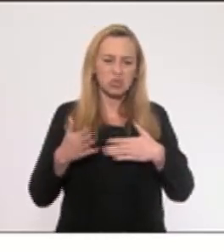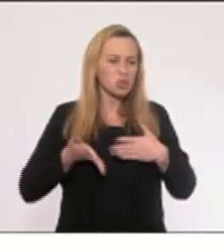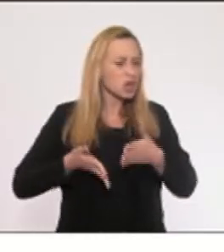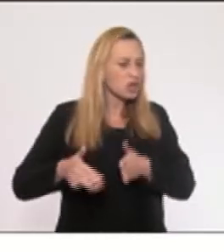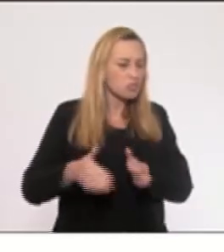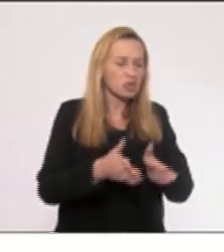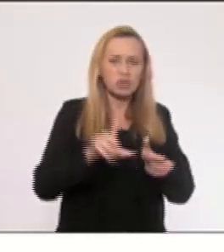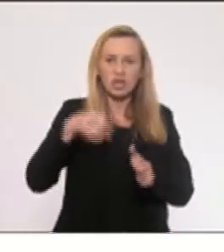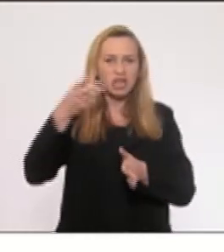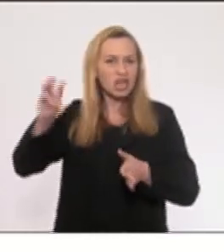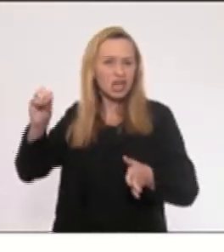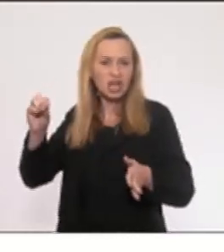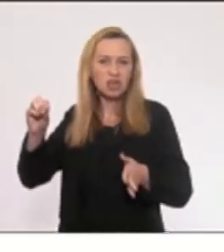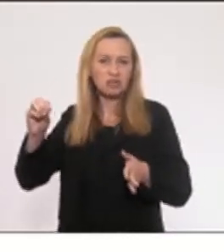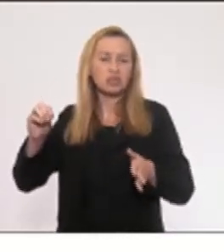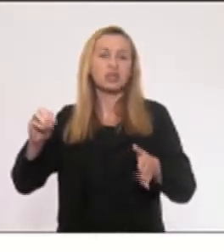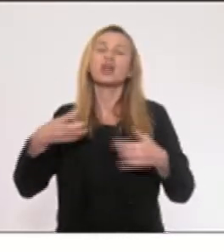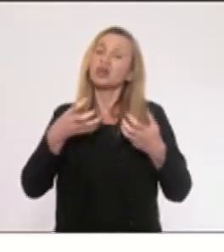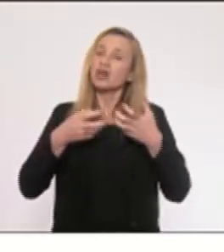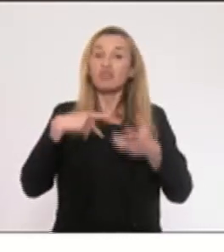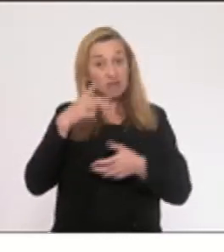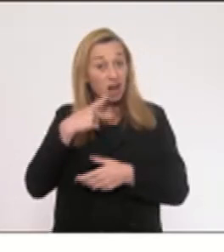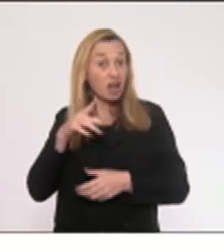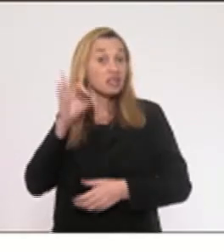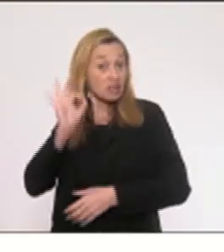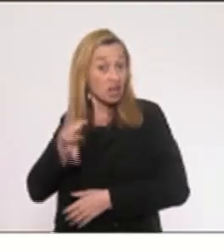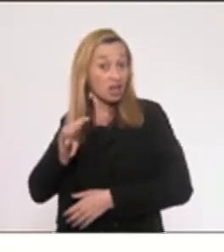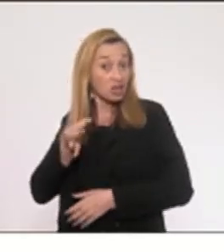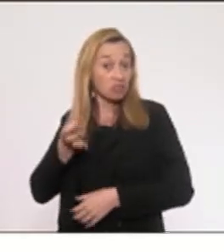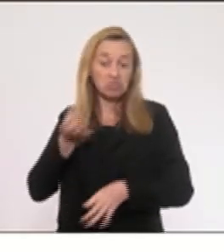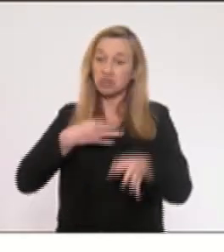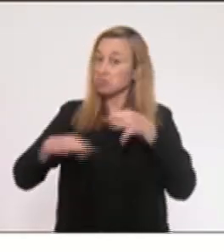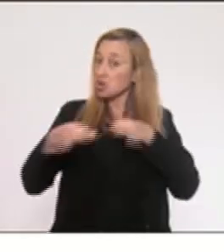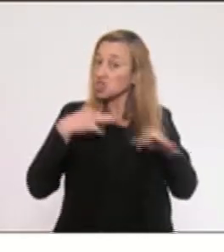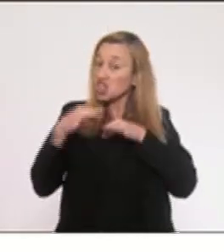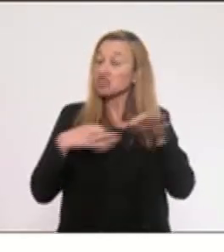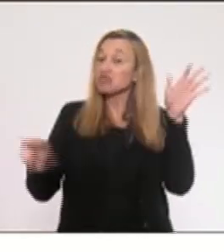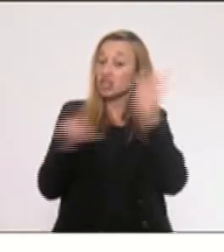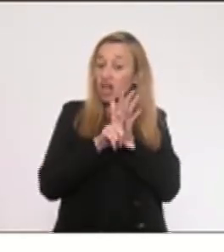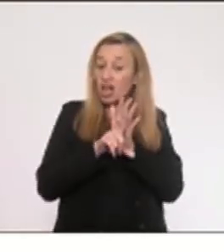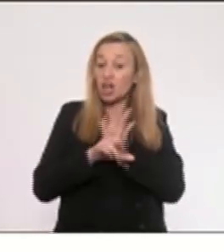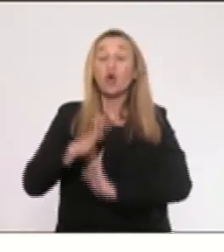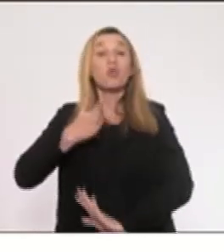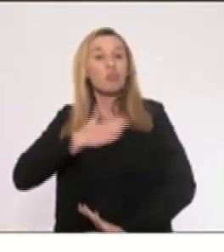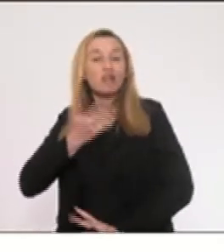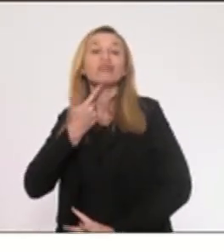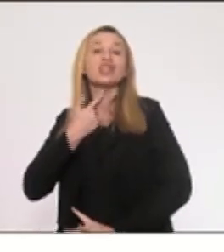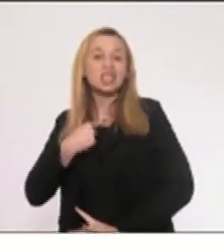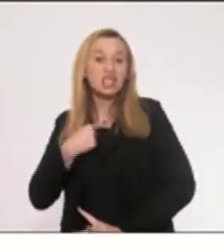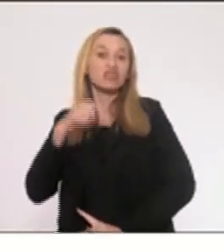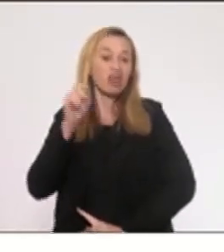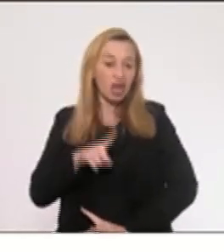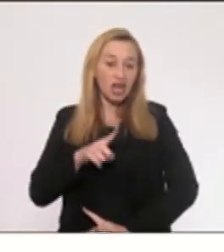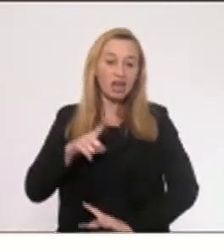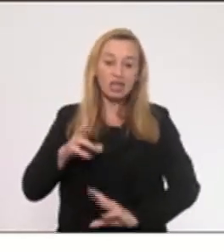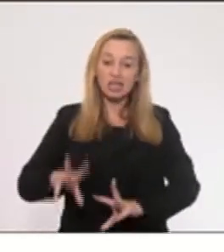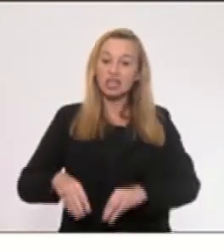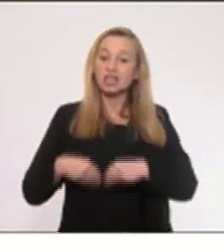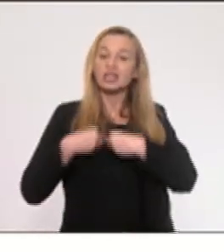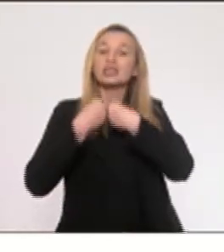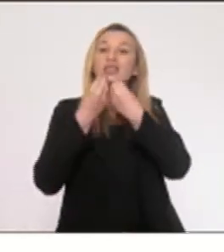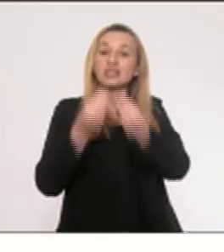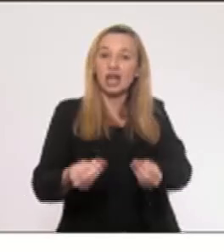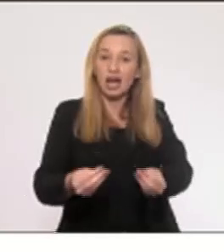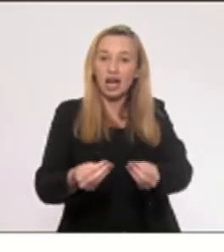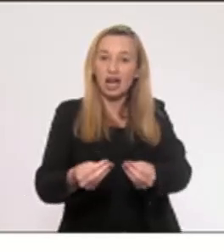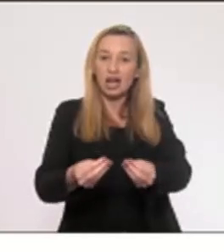tome, o que eu quero deixar muito claro é que com esse projeto de lei, o meu desejo é devolver um